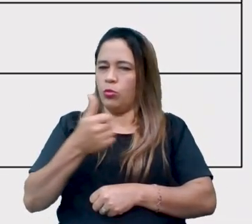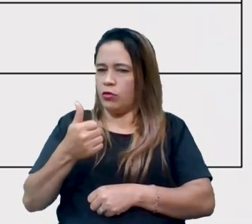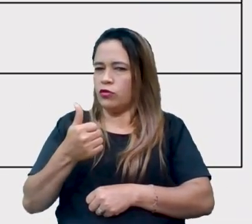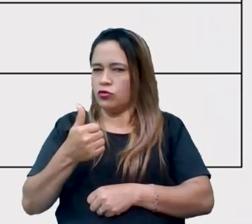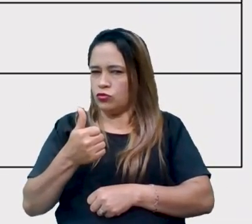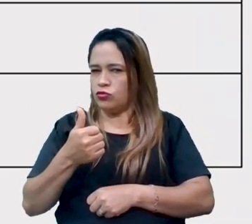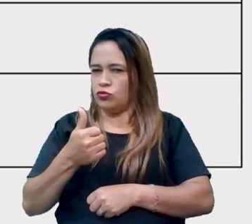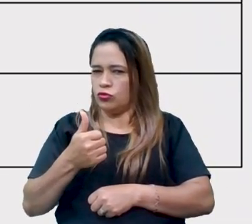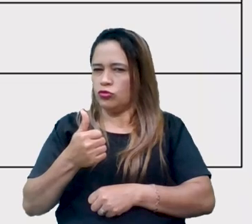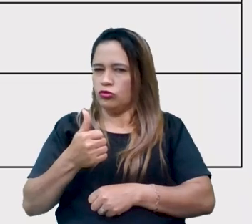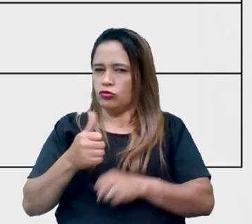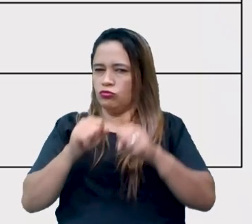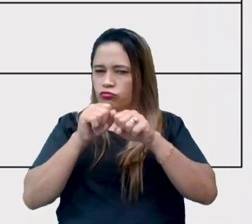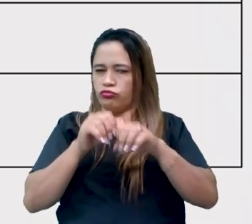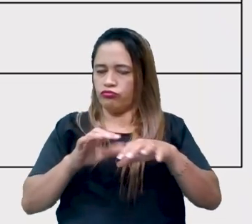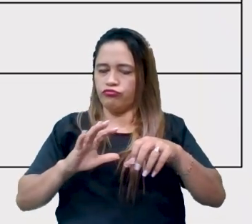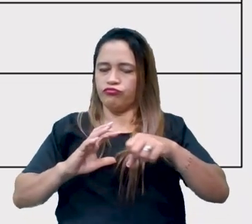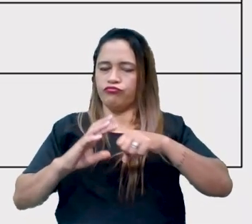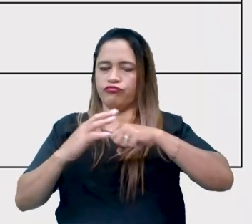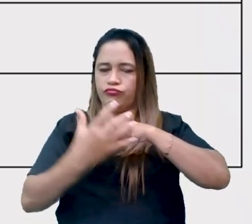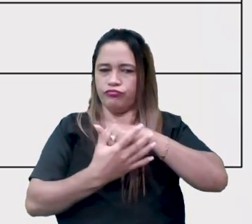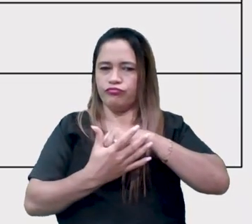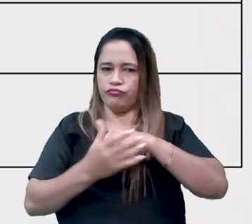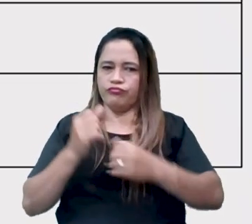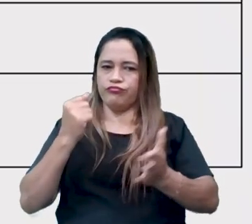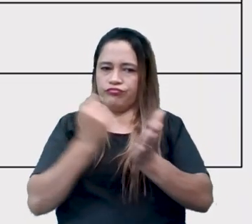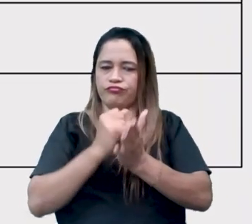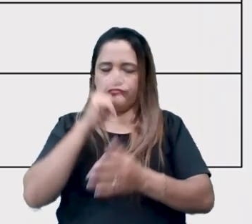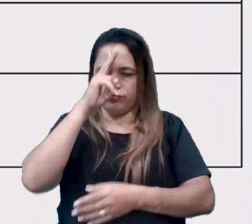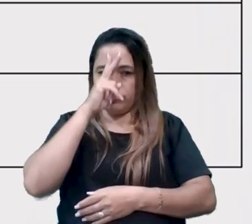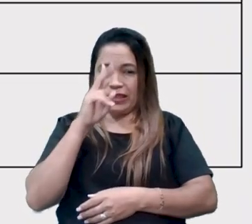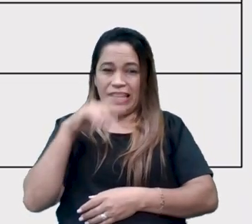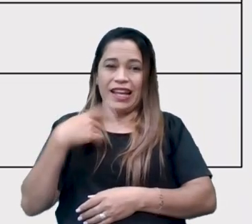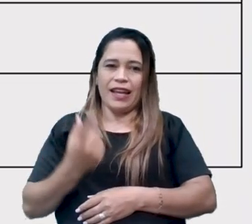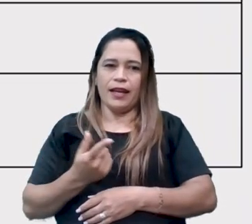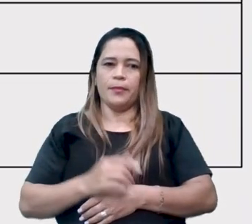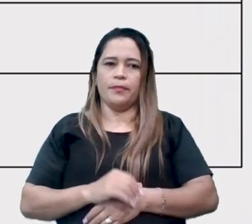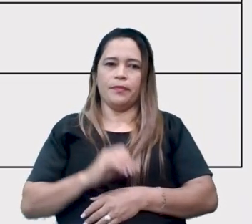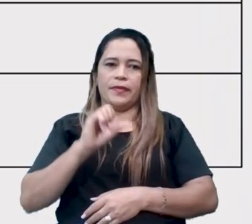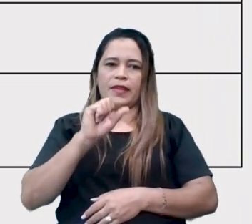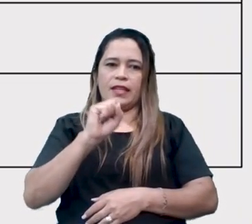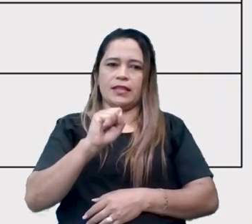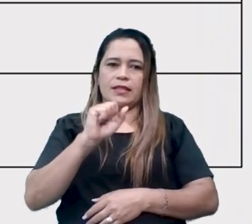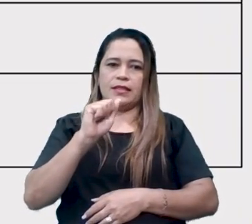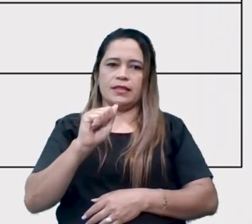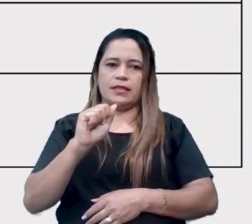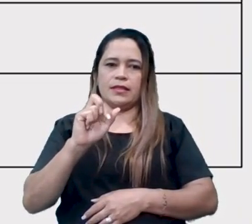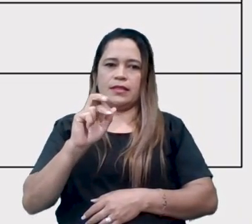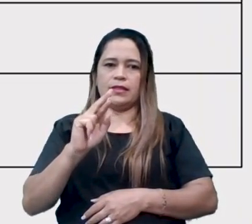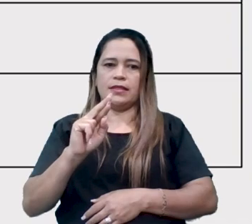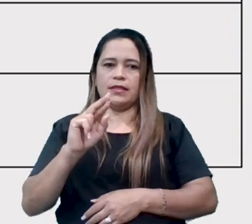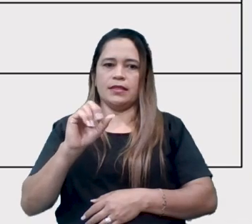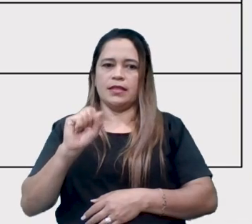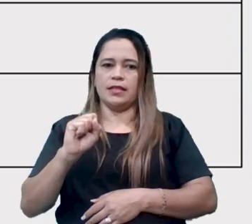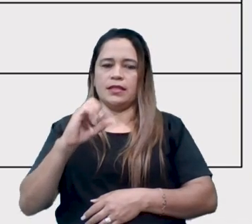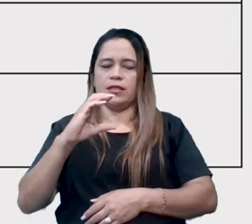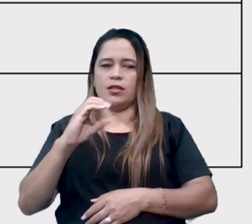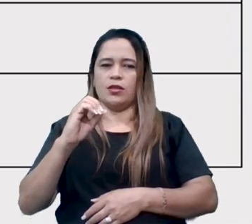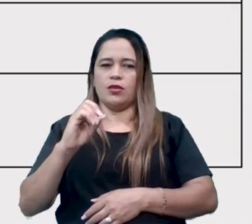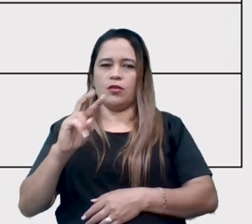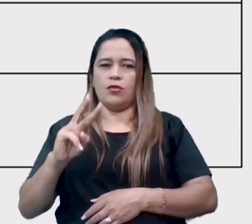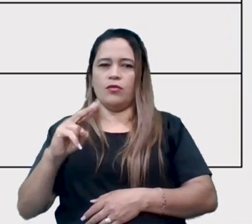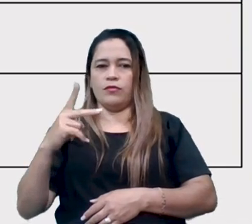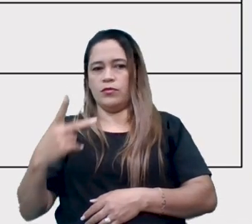essa epidemia aí que marcou muito a nossa história. Quem causa é o vírus da Covid ou simplesmente SARS-CoV-2